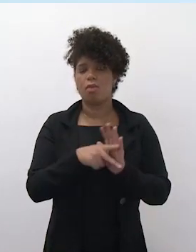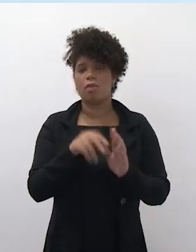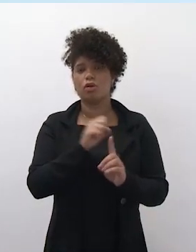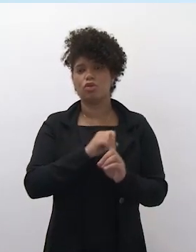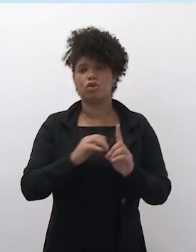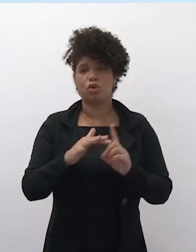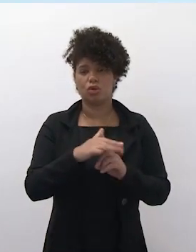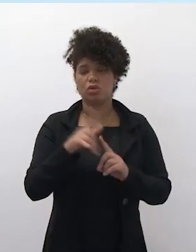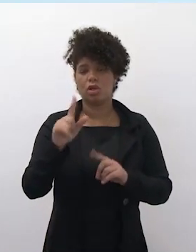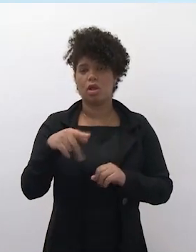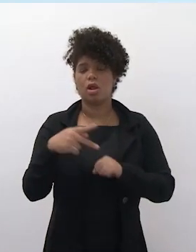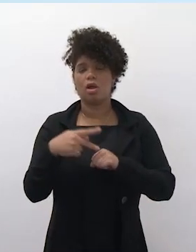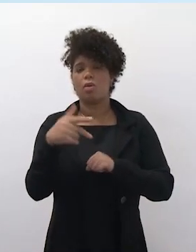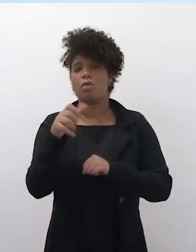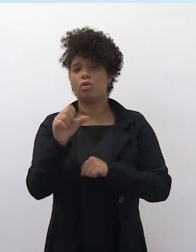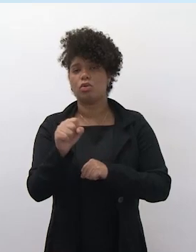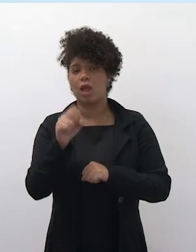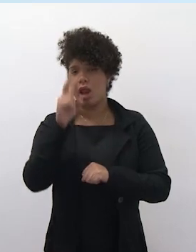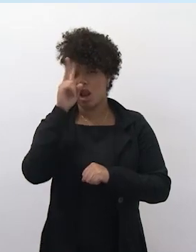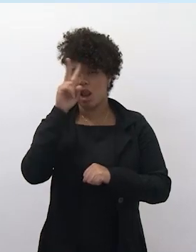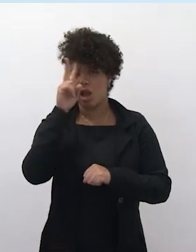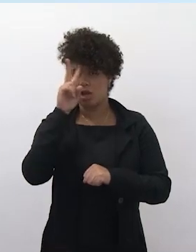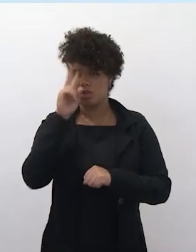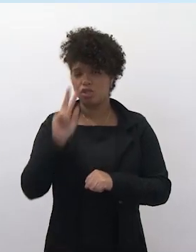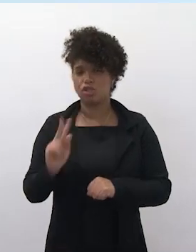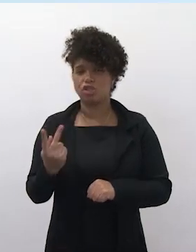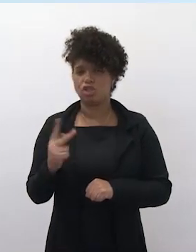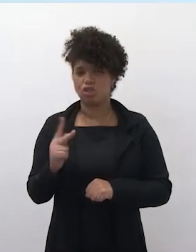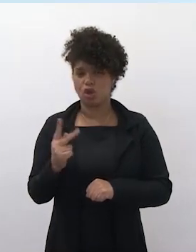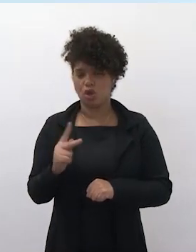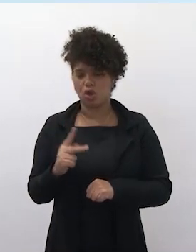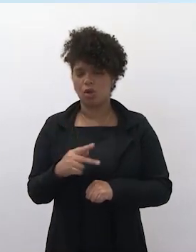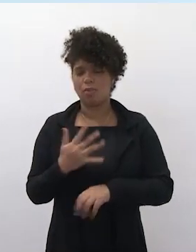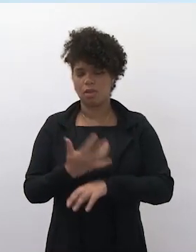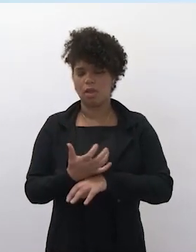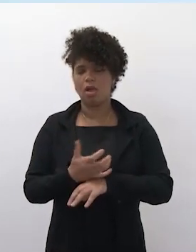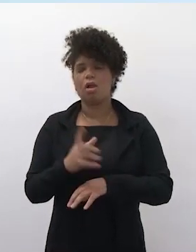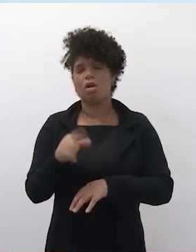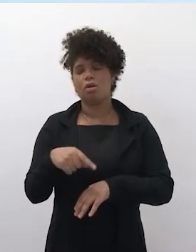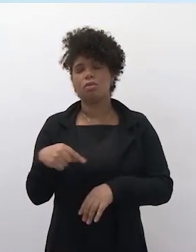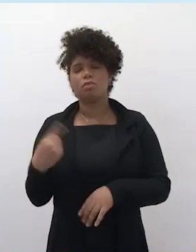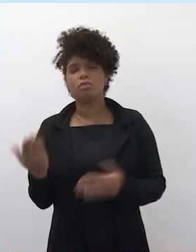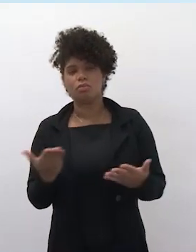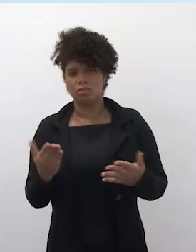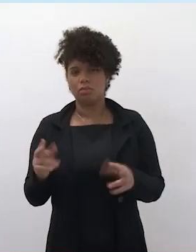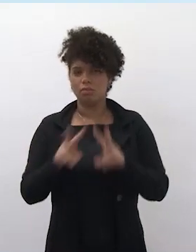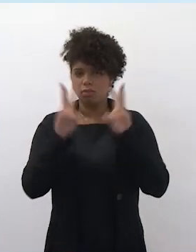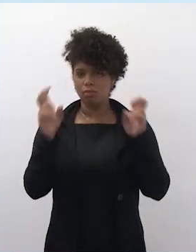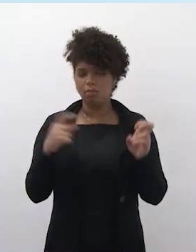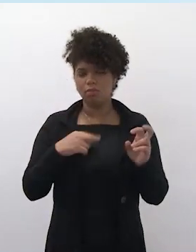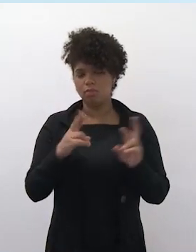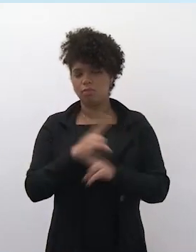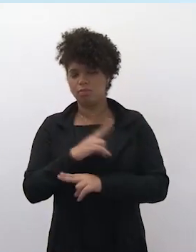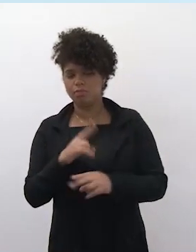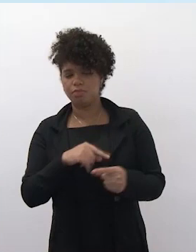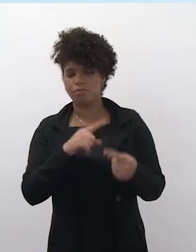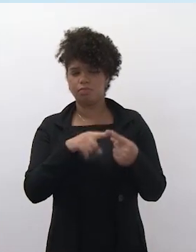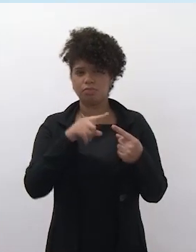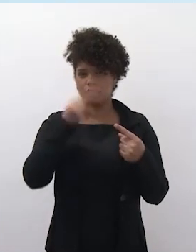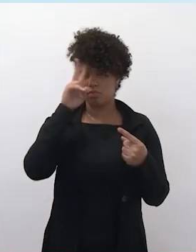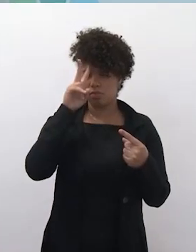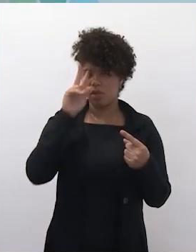um pós-doutorado em História, e a gente vai ver aí, então, esses assuntos que vão se cruzar, né? História do